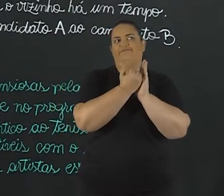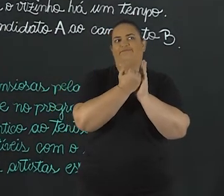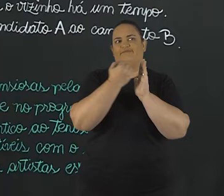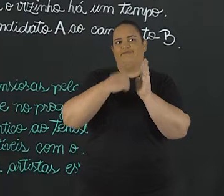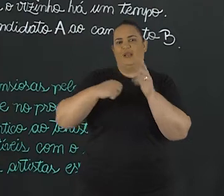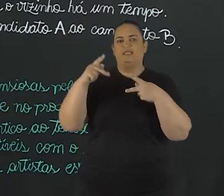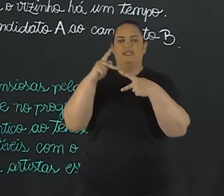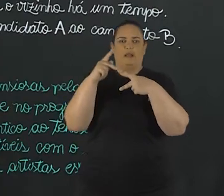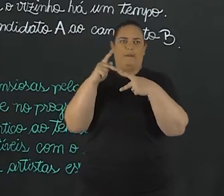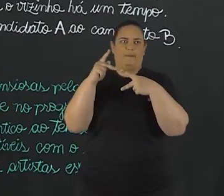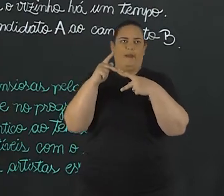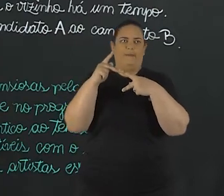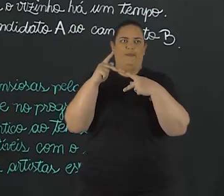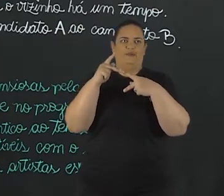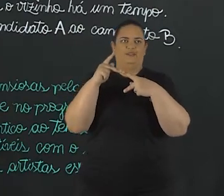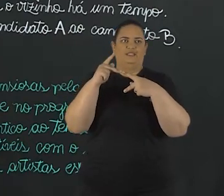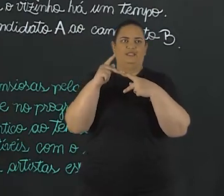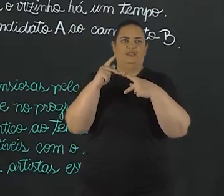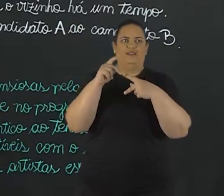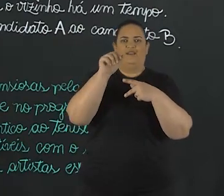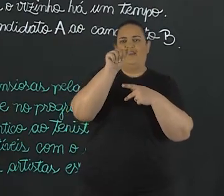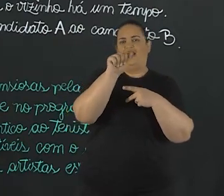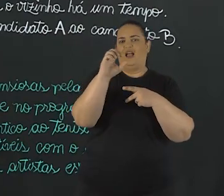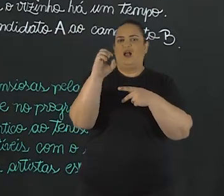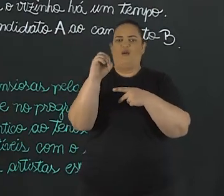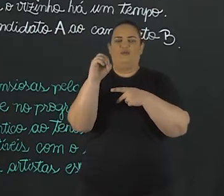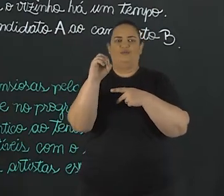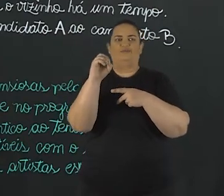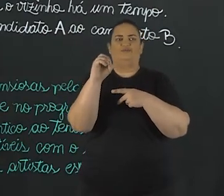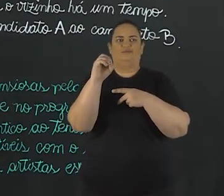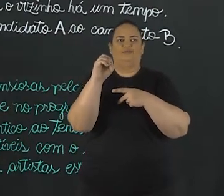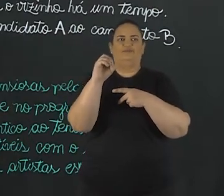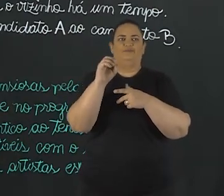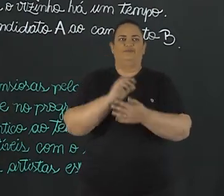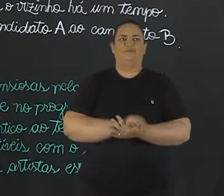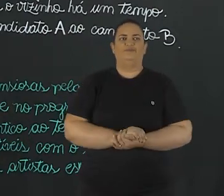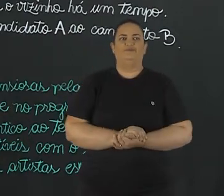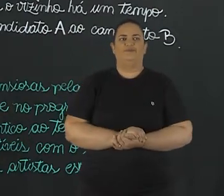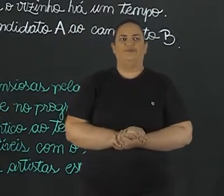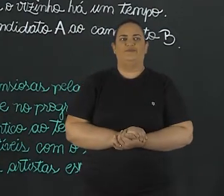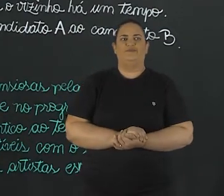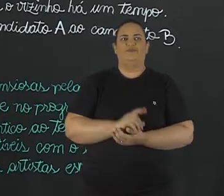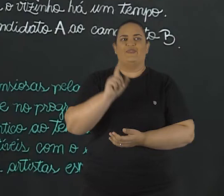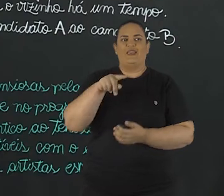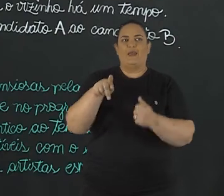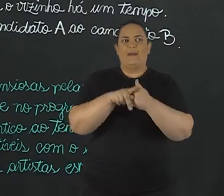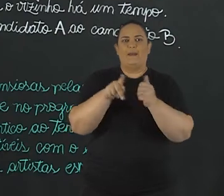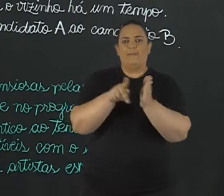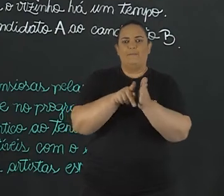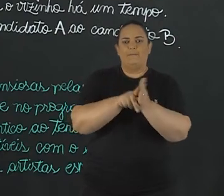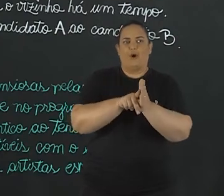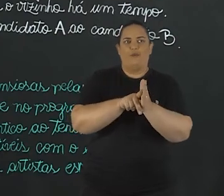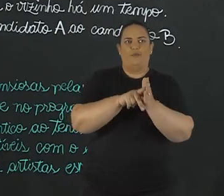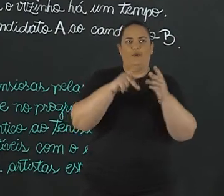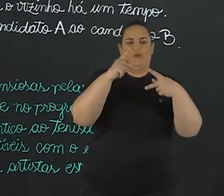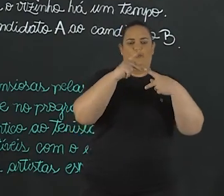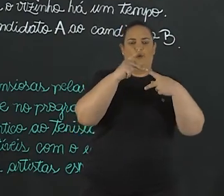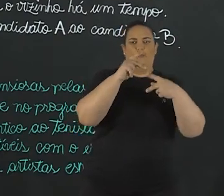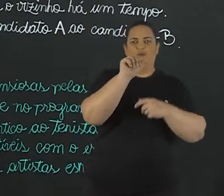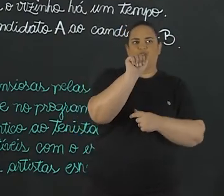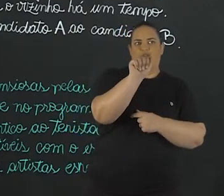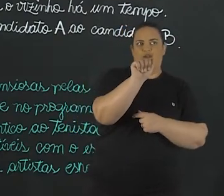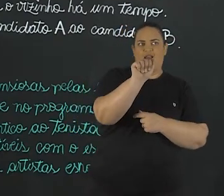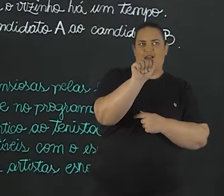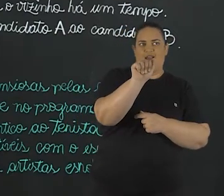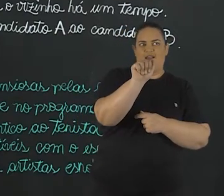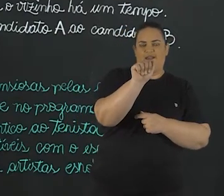regido pela preposição a. Então, assistimos ao filme. Aqui eu tenho a preposição a, está aqui por conta da